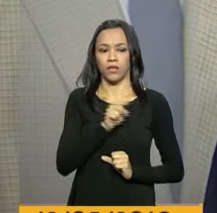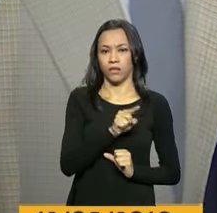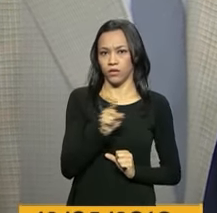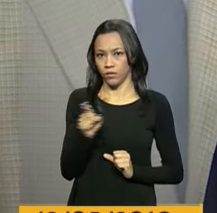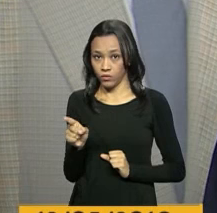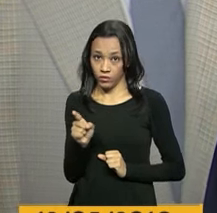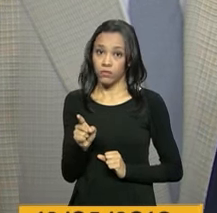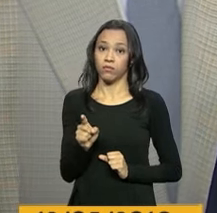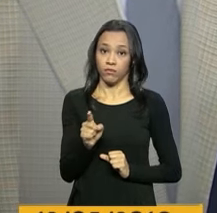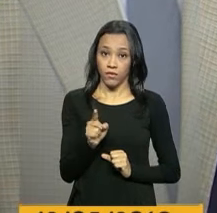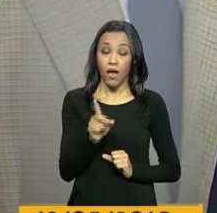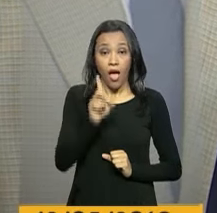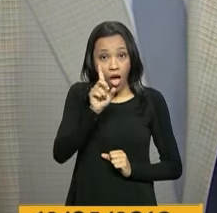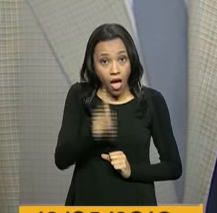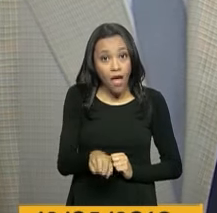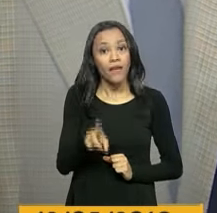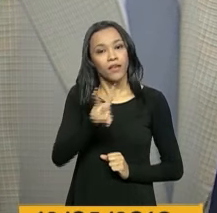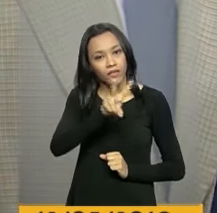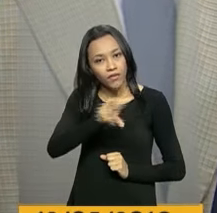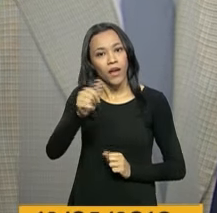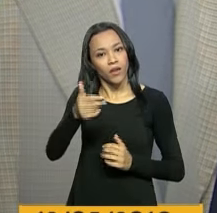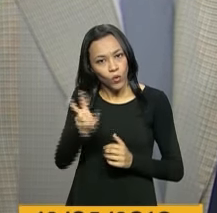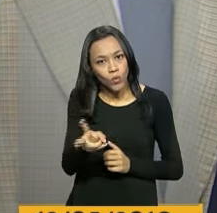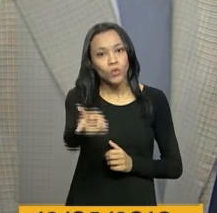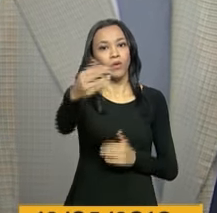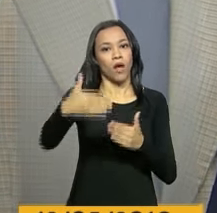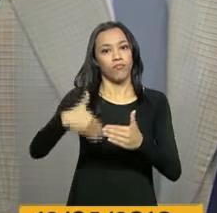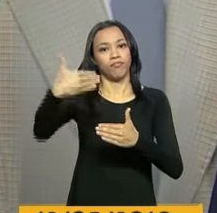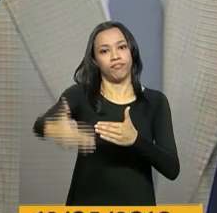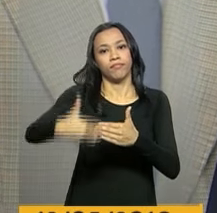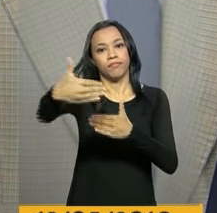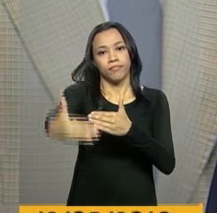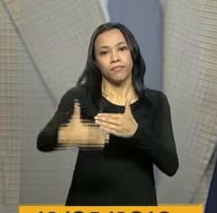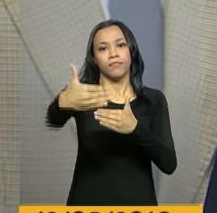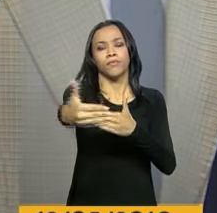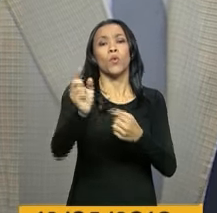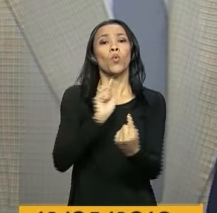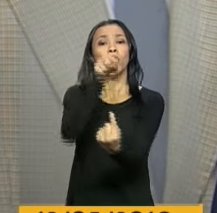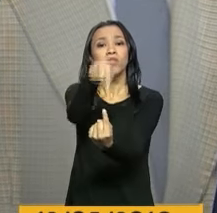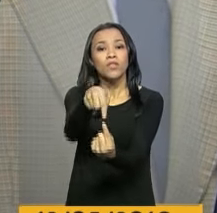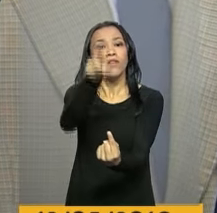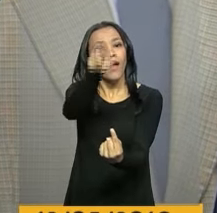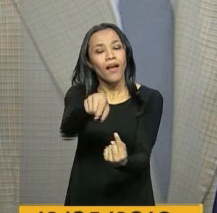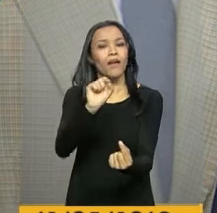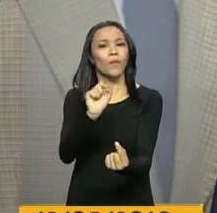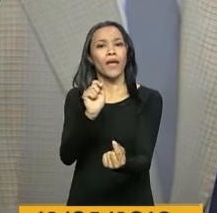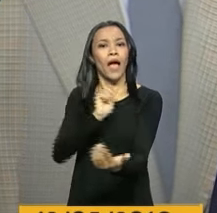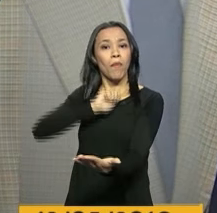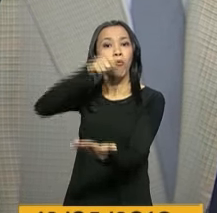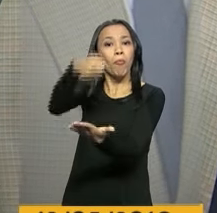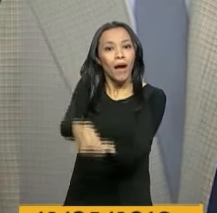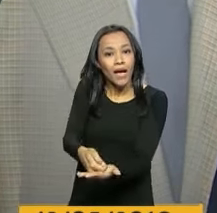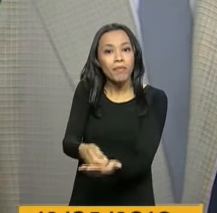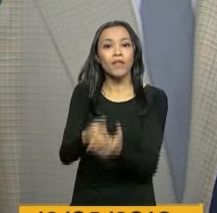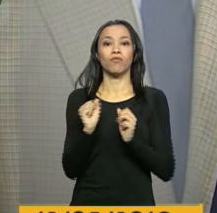for cumprido é que elas serão levadas adiante, mas tem como objetivo o pagamento das aposentadorias e a geração